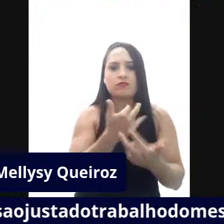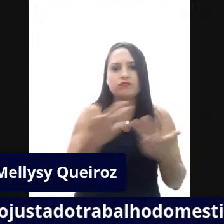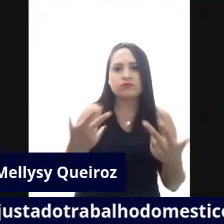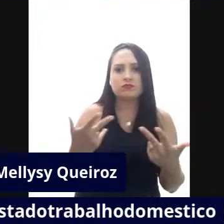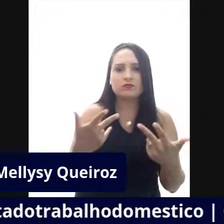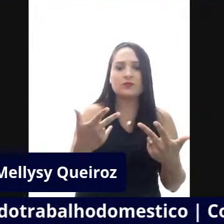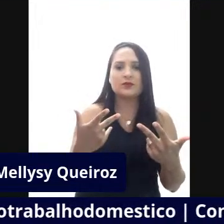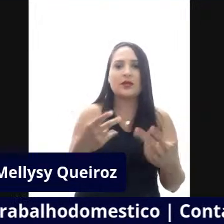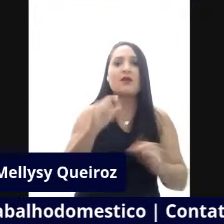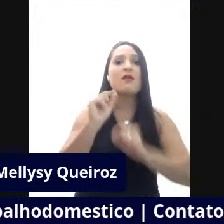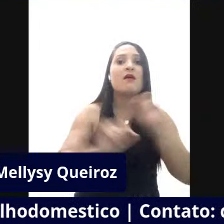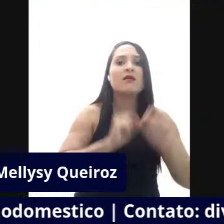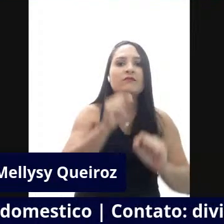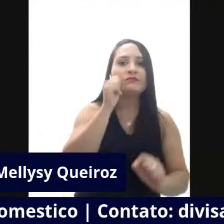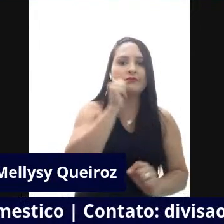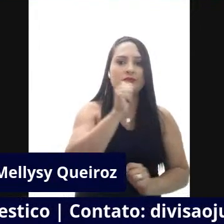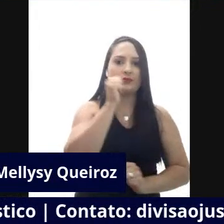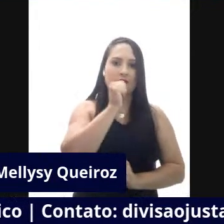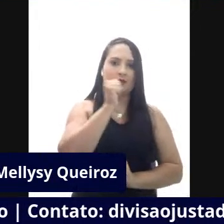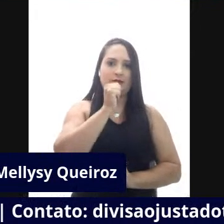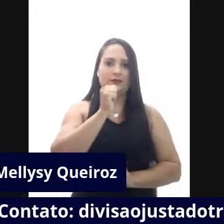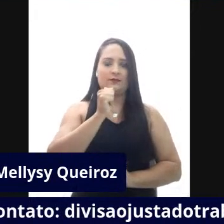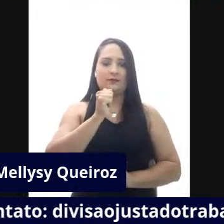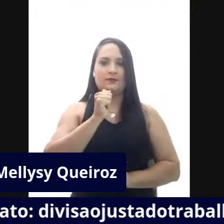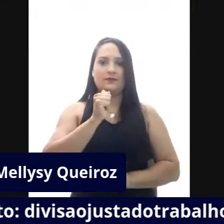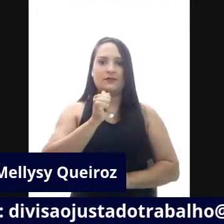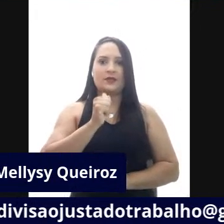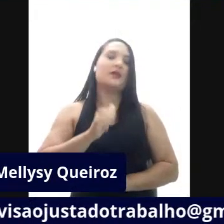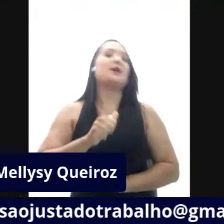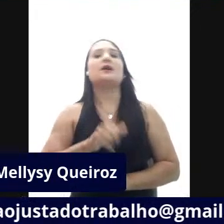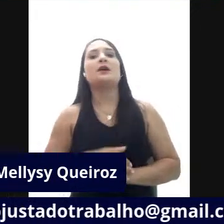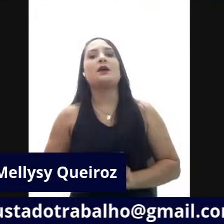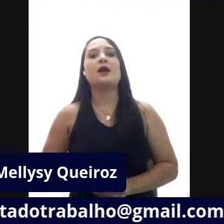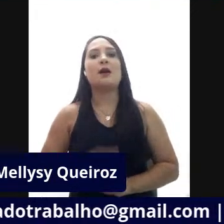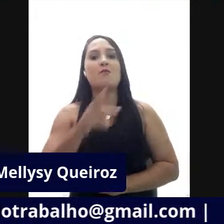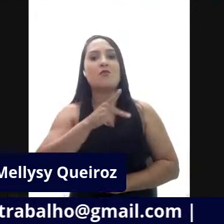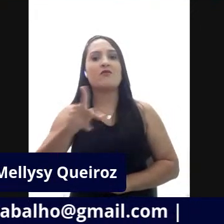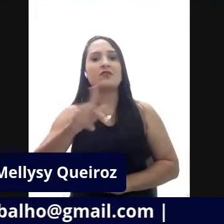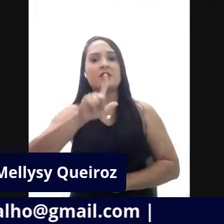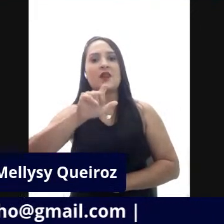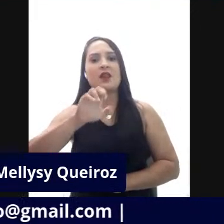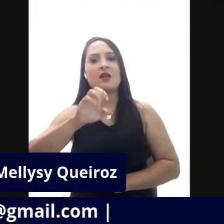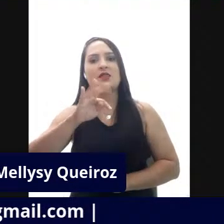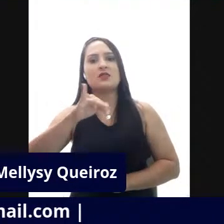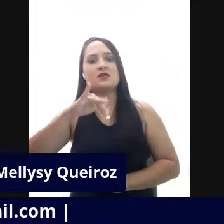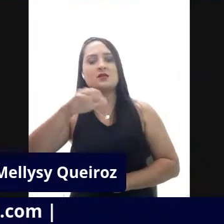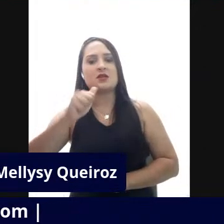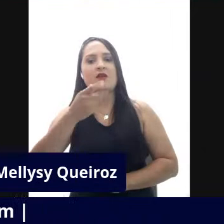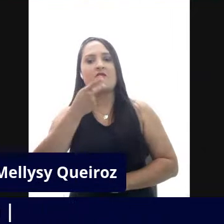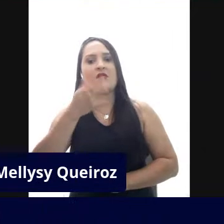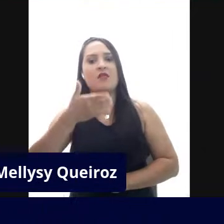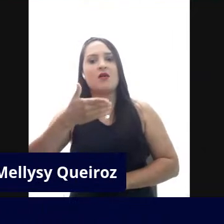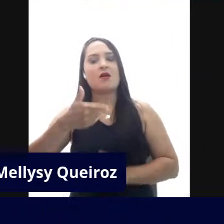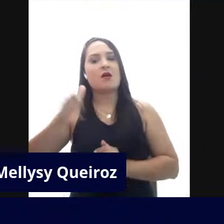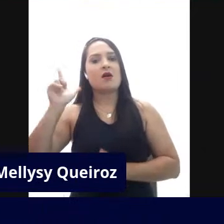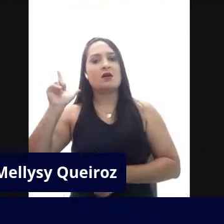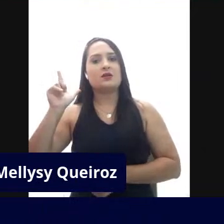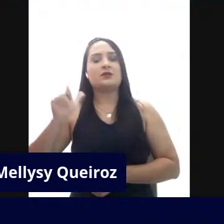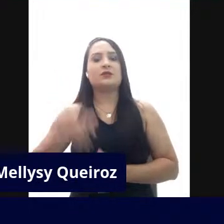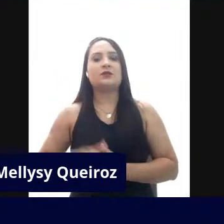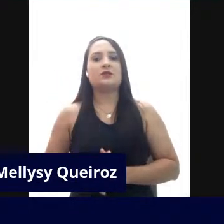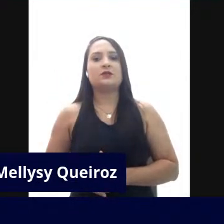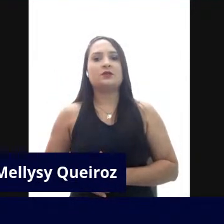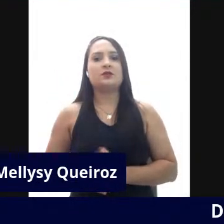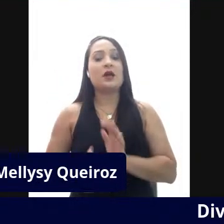aí, se for colocar, a professora Letícia estava falando, né, das mulheres, as professoras, as pesquisadoras, como é